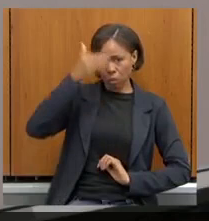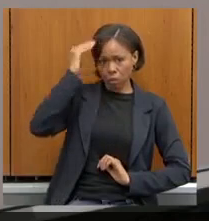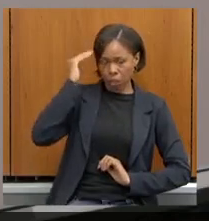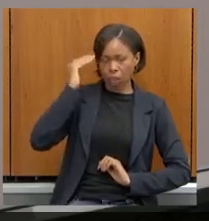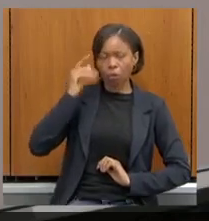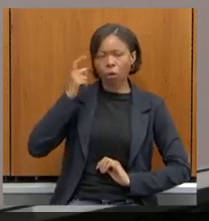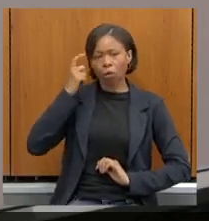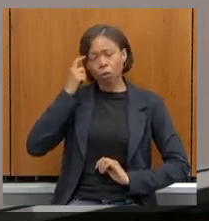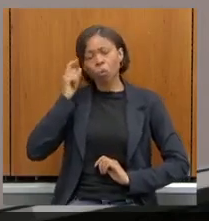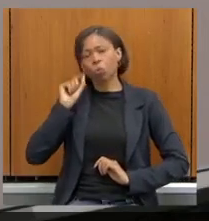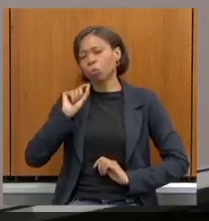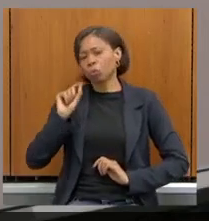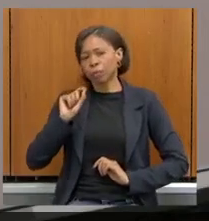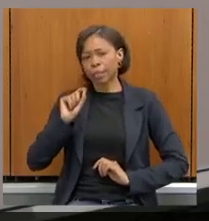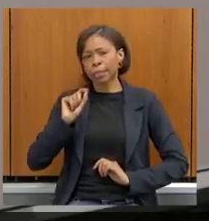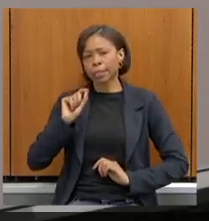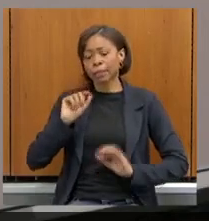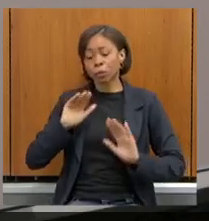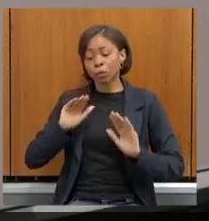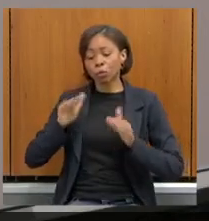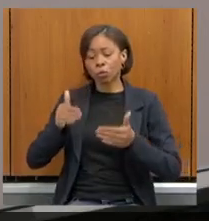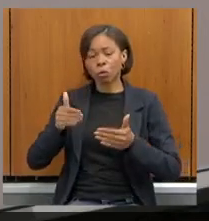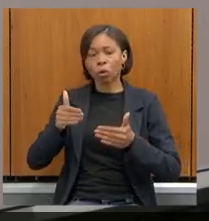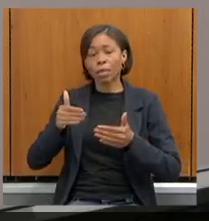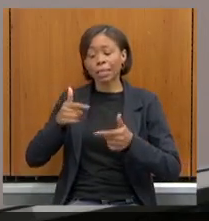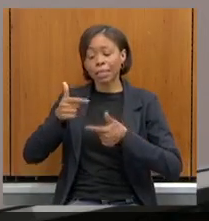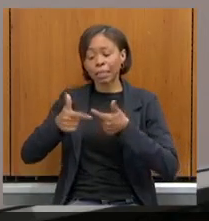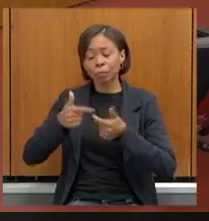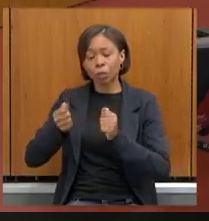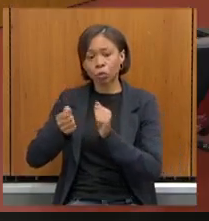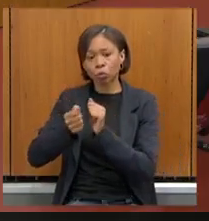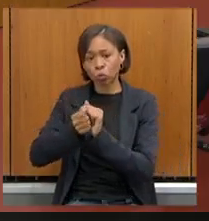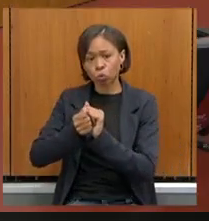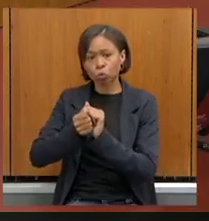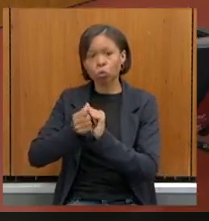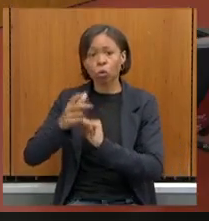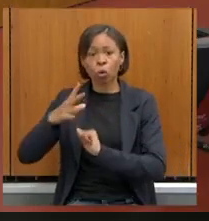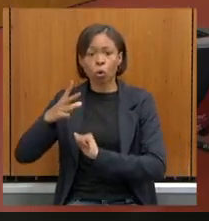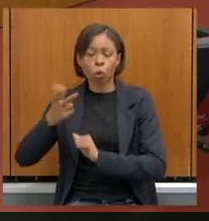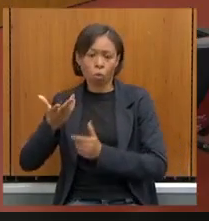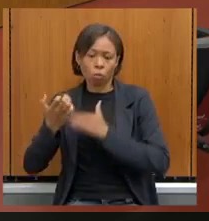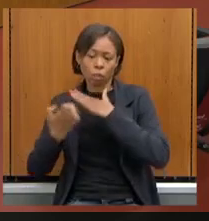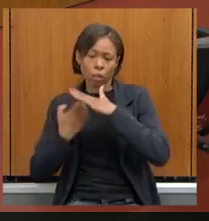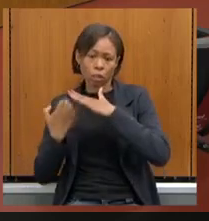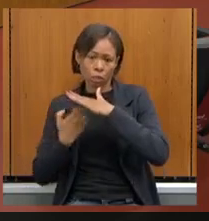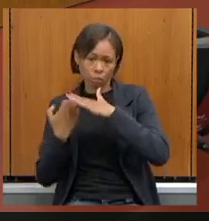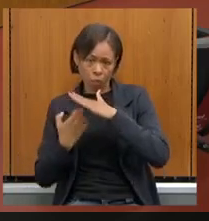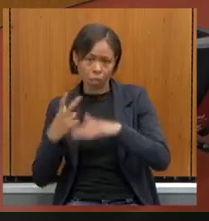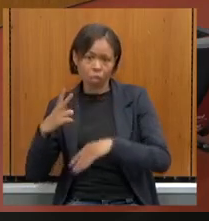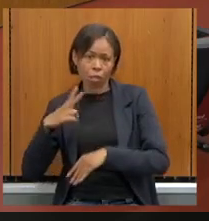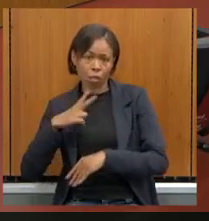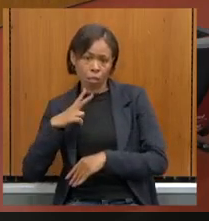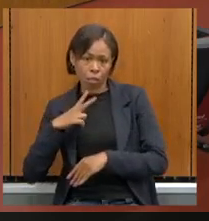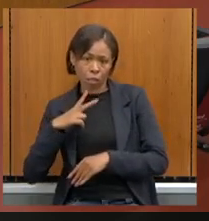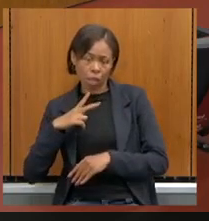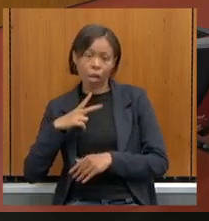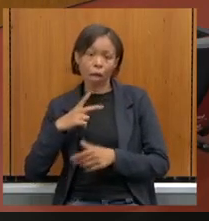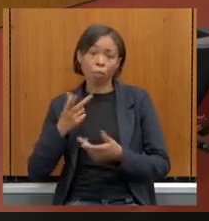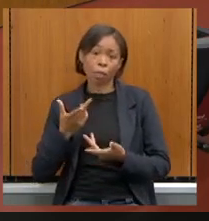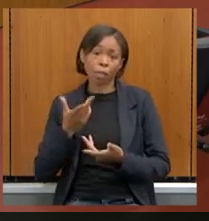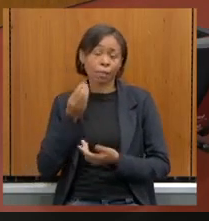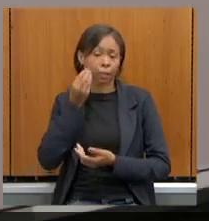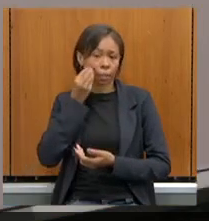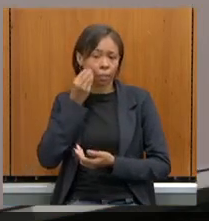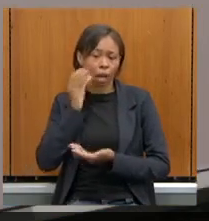iniciativa privada em conjunto, atraindo investimentos e é isso que a gente tem feito, como a gente vai mostrar. Então,